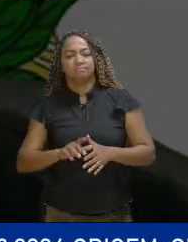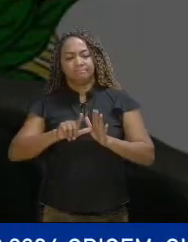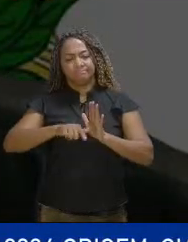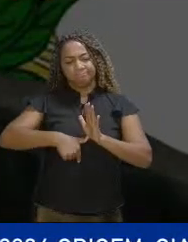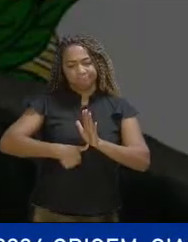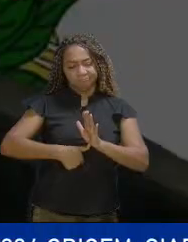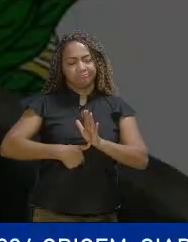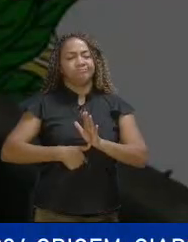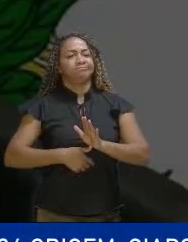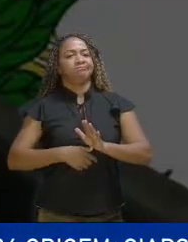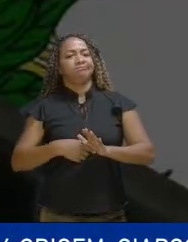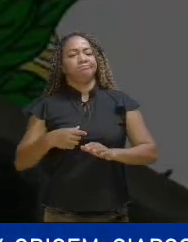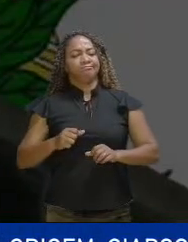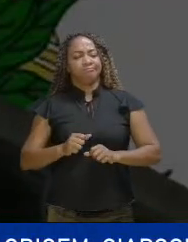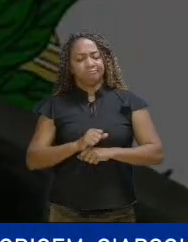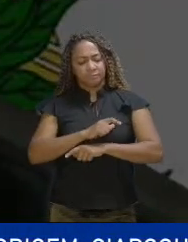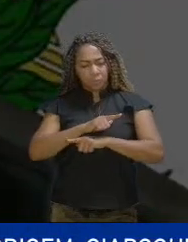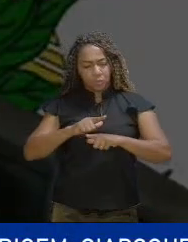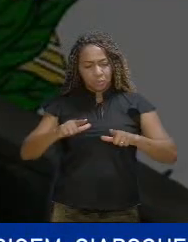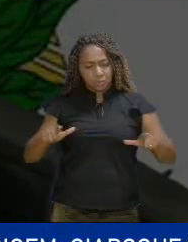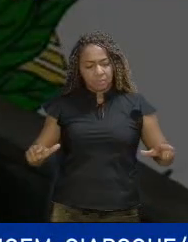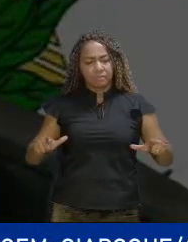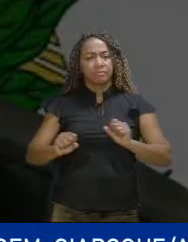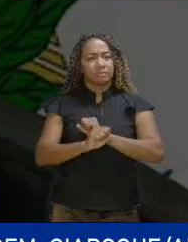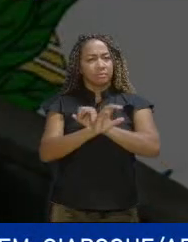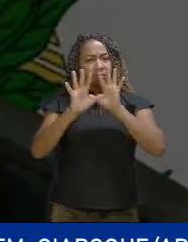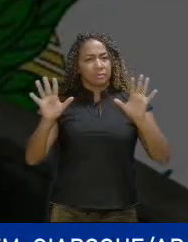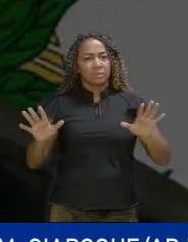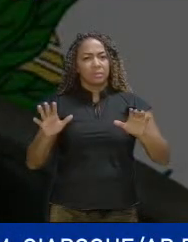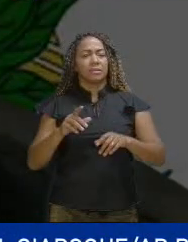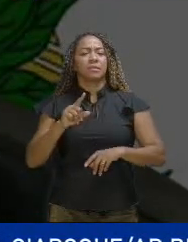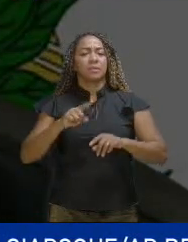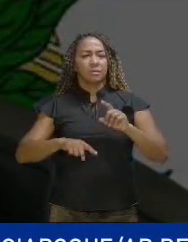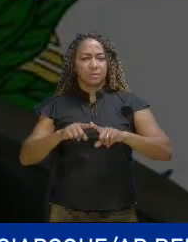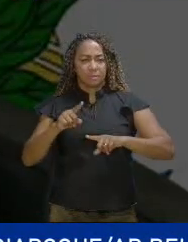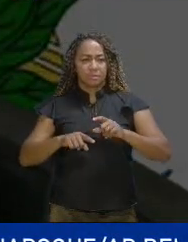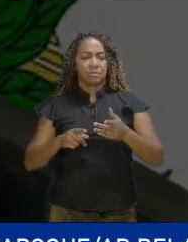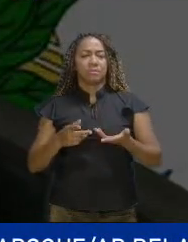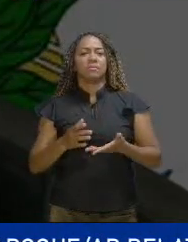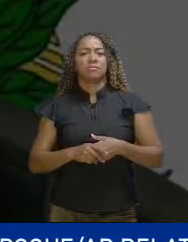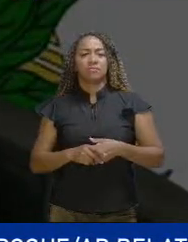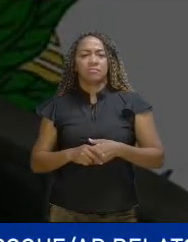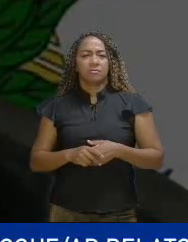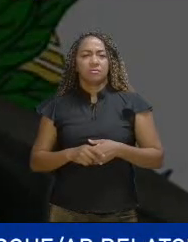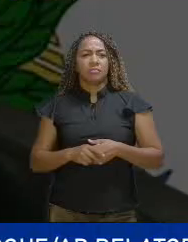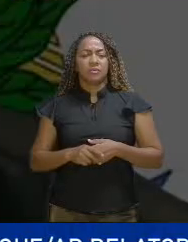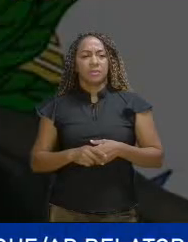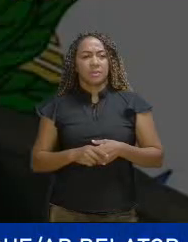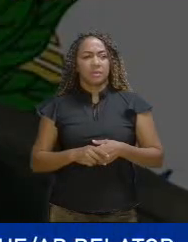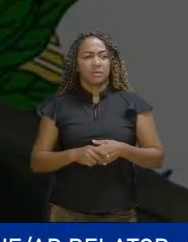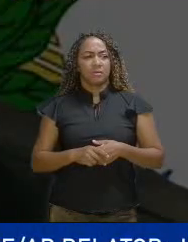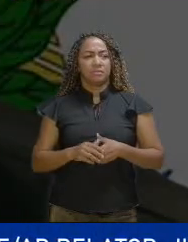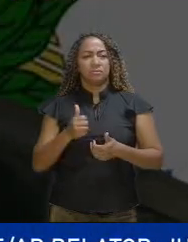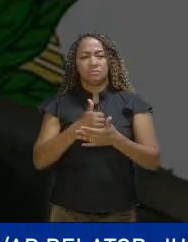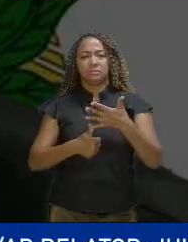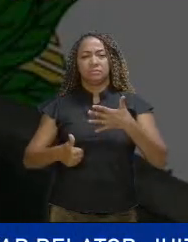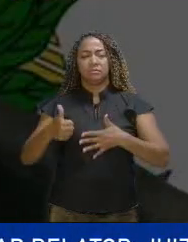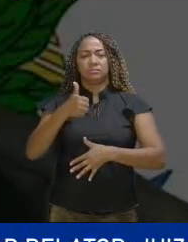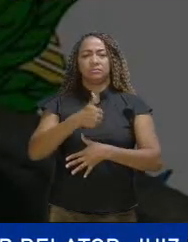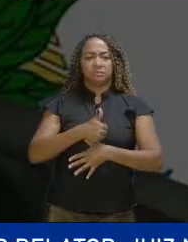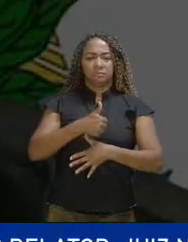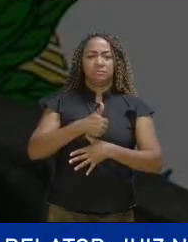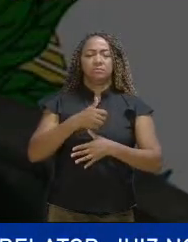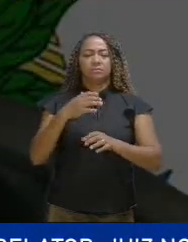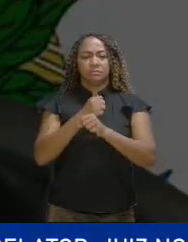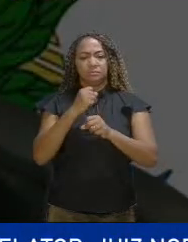desde que não comprometessem a lisura do processo, na verdade material, para privilegiar a análise do conteúdo efetivo